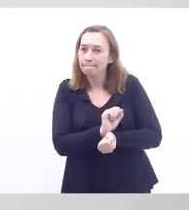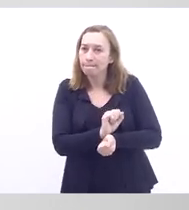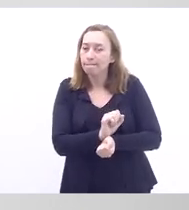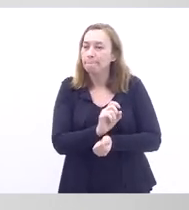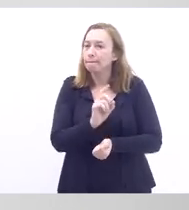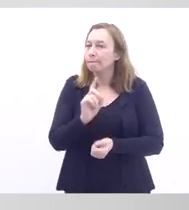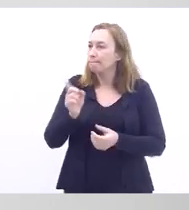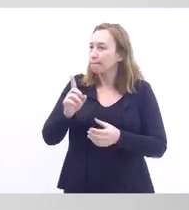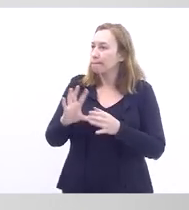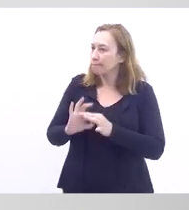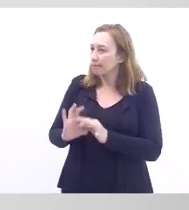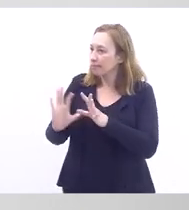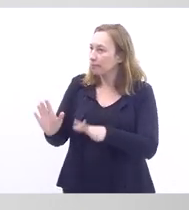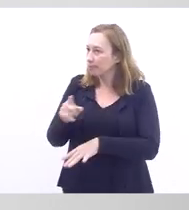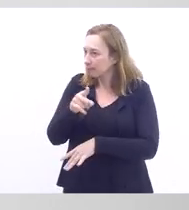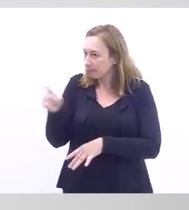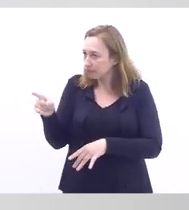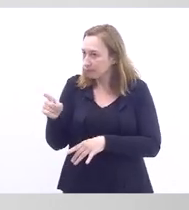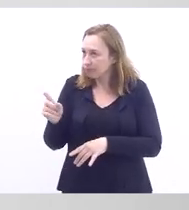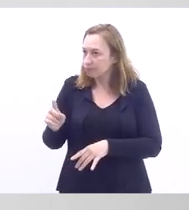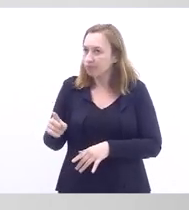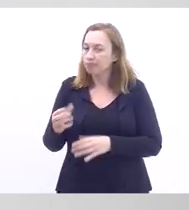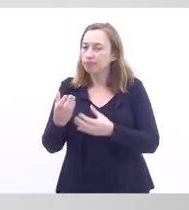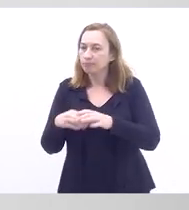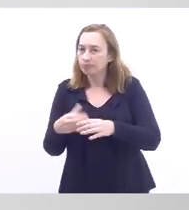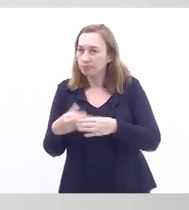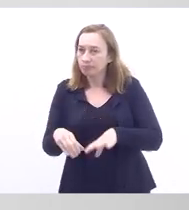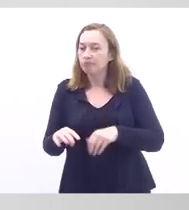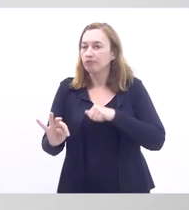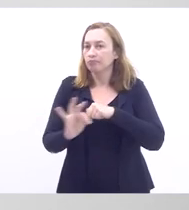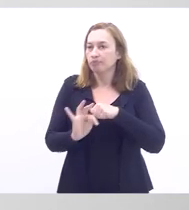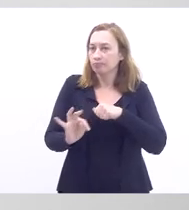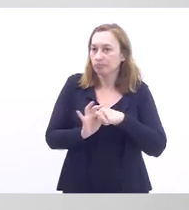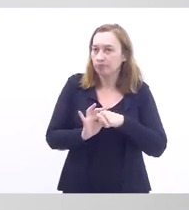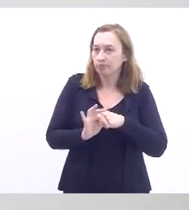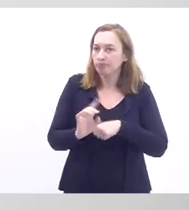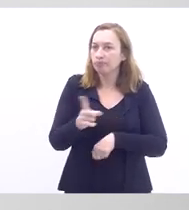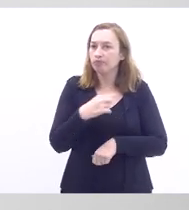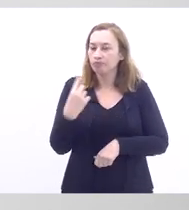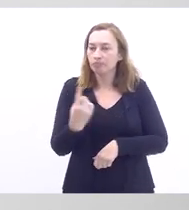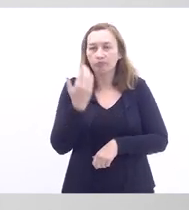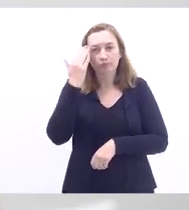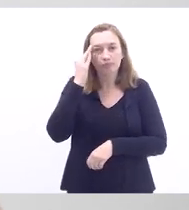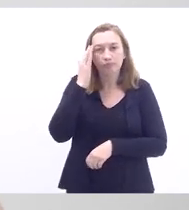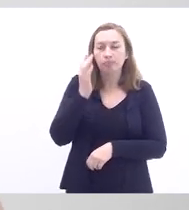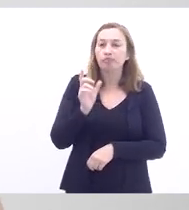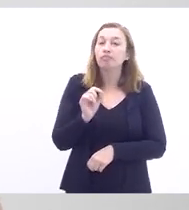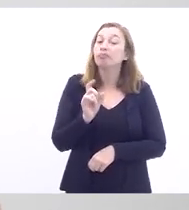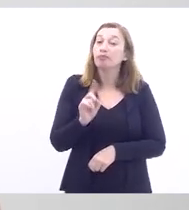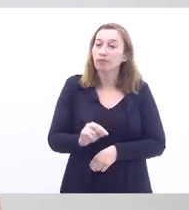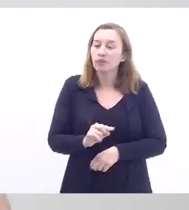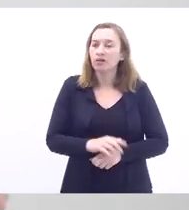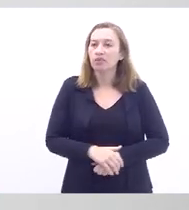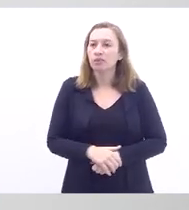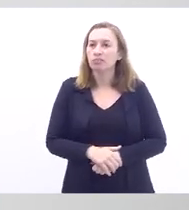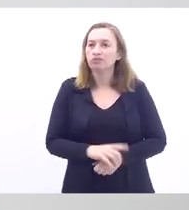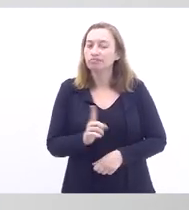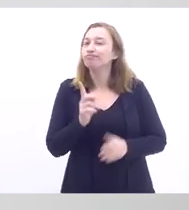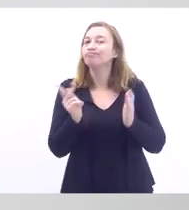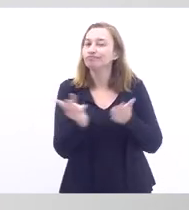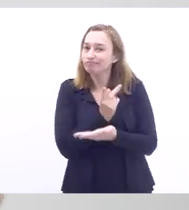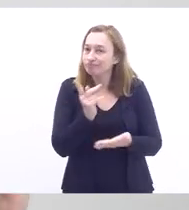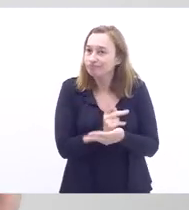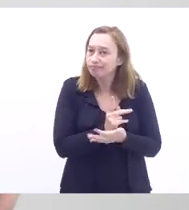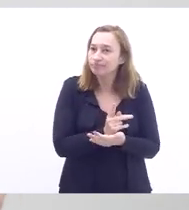por exemplo a não autorização para vocês proceder em um concurso público para técnicos o nosso entendimento de que isso é ilegal